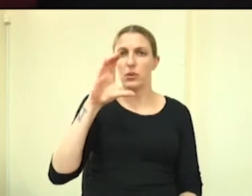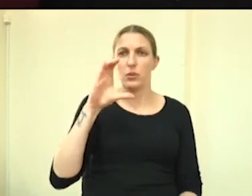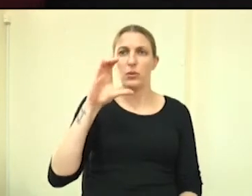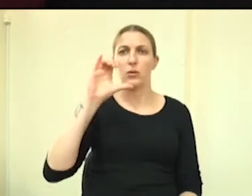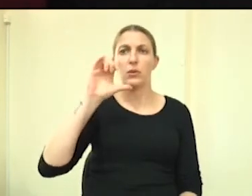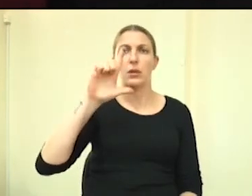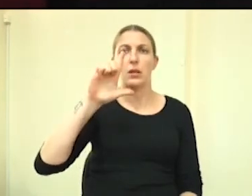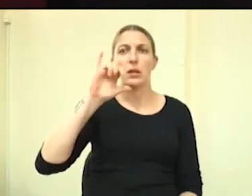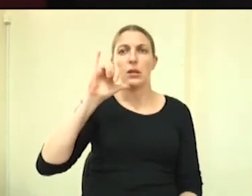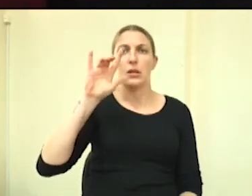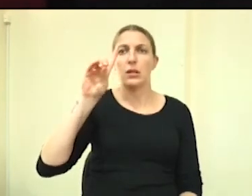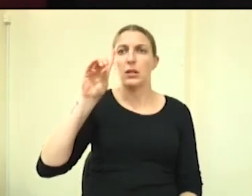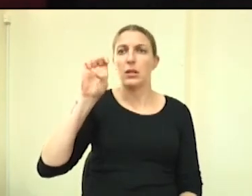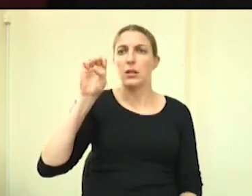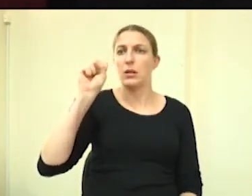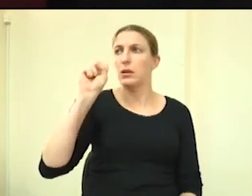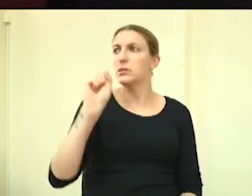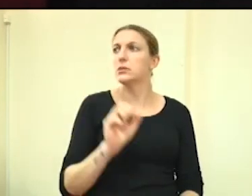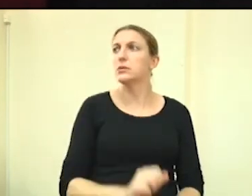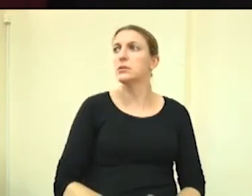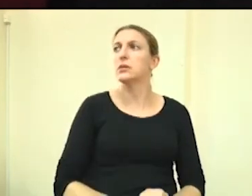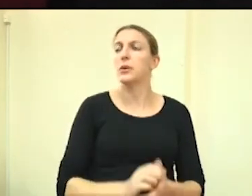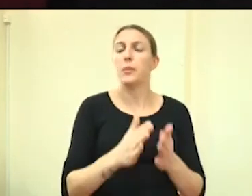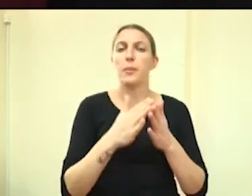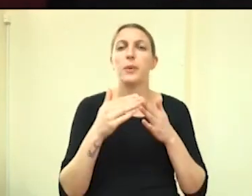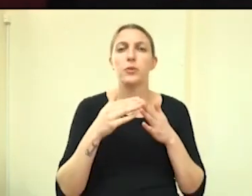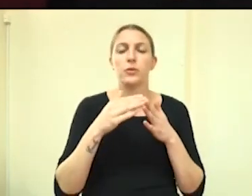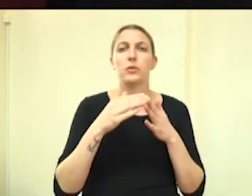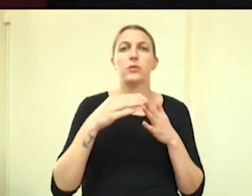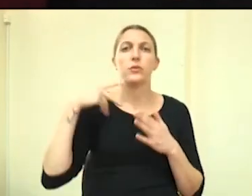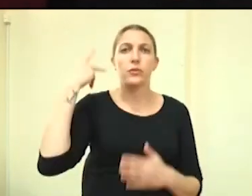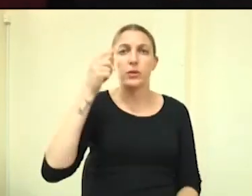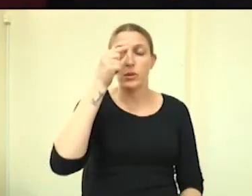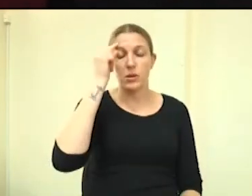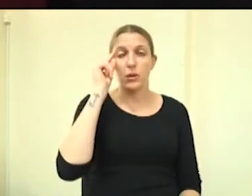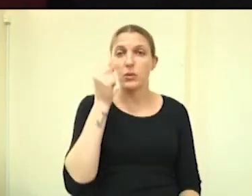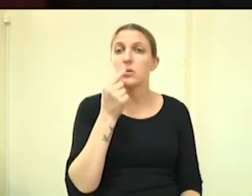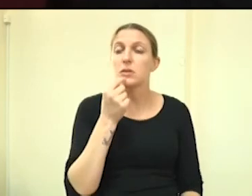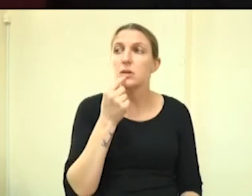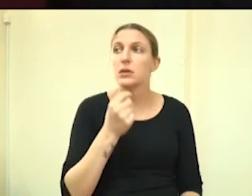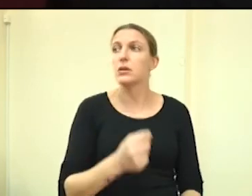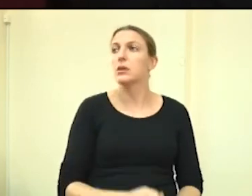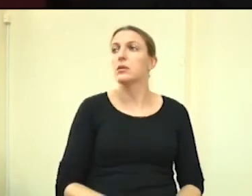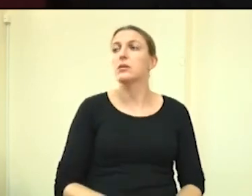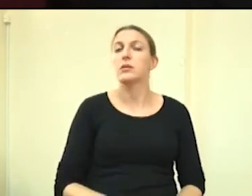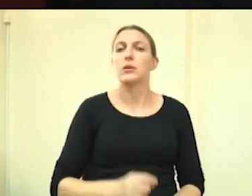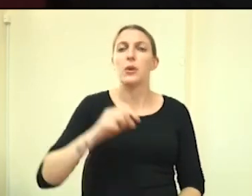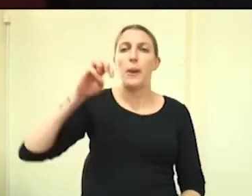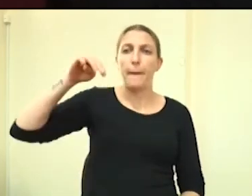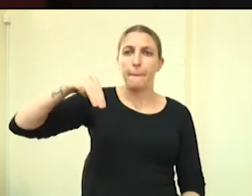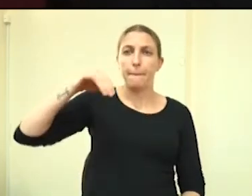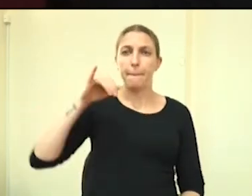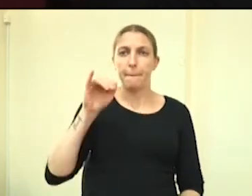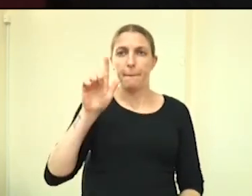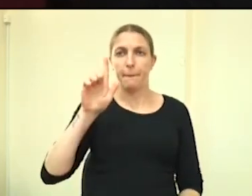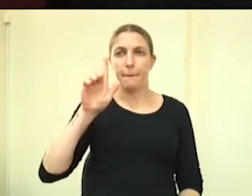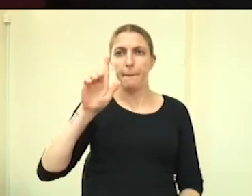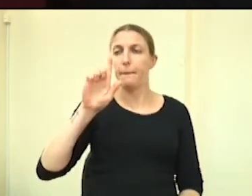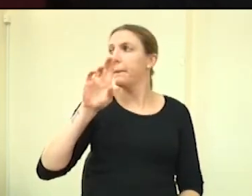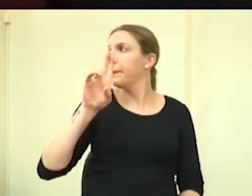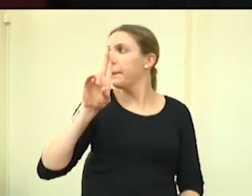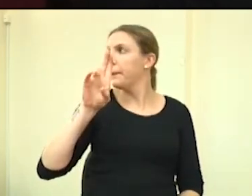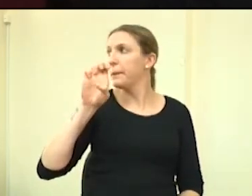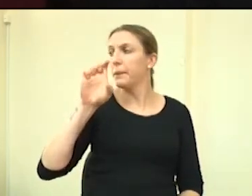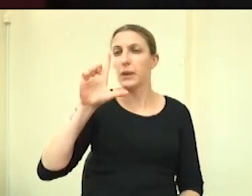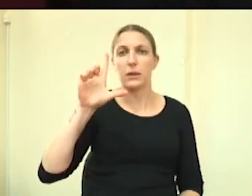dos vereadores Alderia Antônio Oldra, Nardir Antônio Barbosa e Gilson Roberto Serafim, do senhor Miguel da Silva, a pedido do vereador Alderia